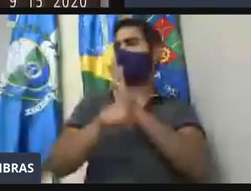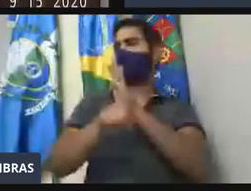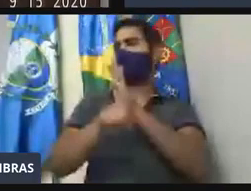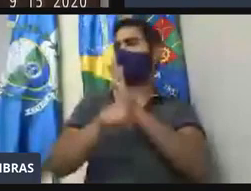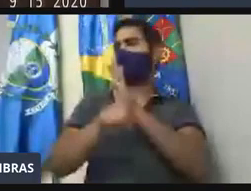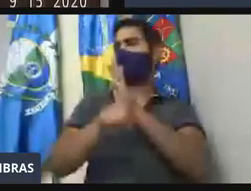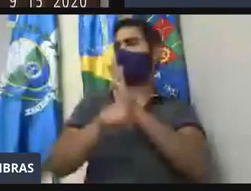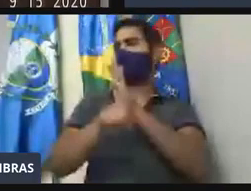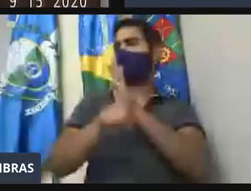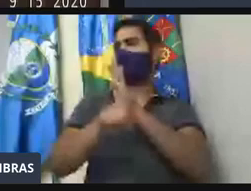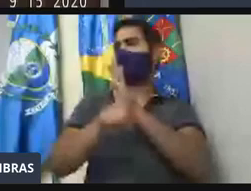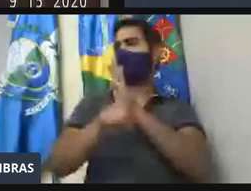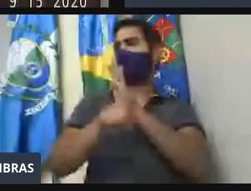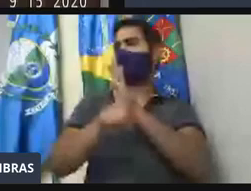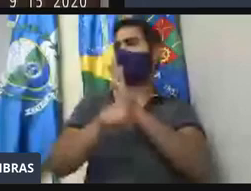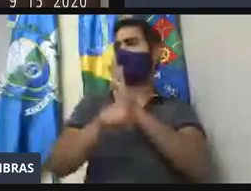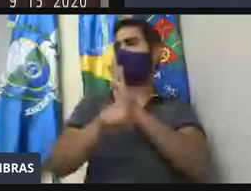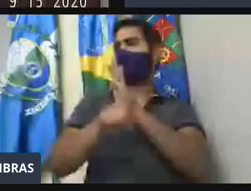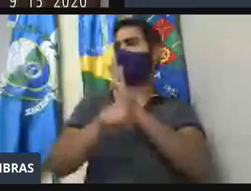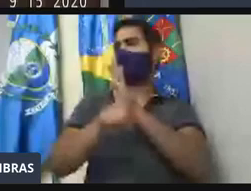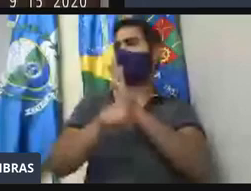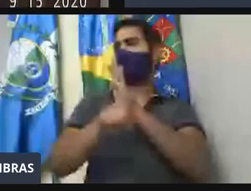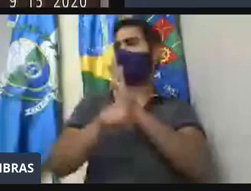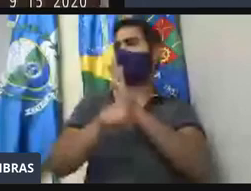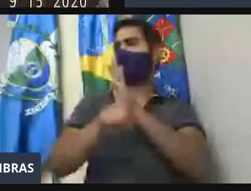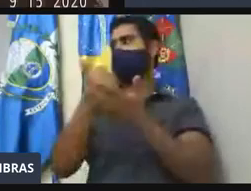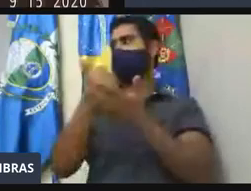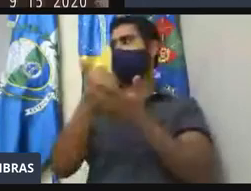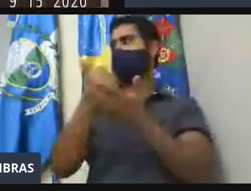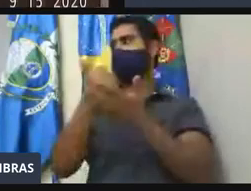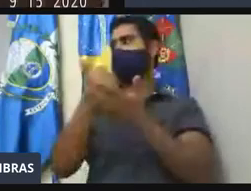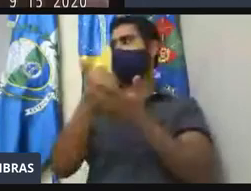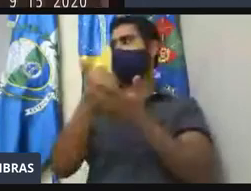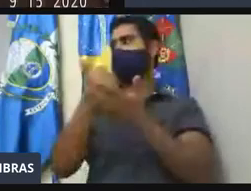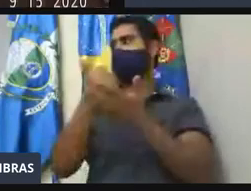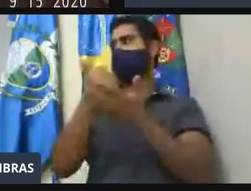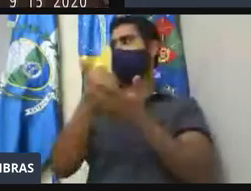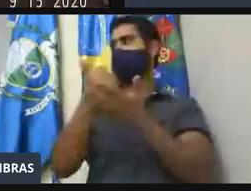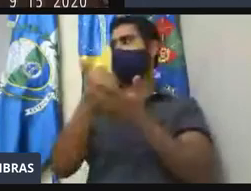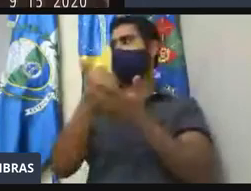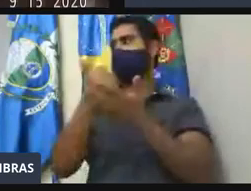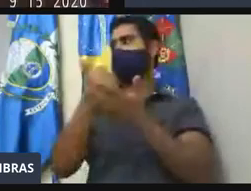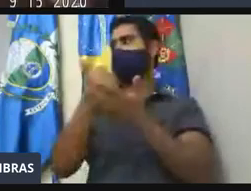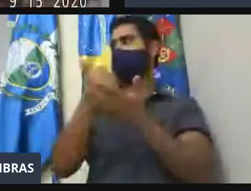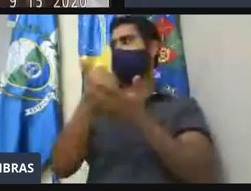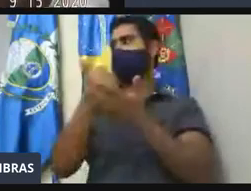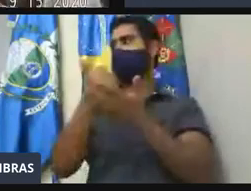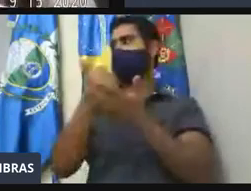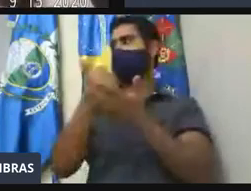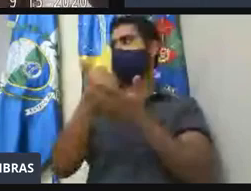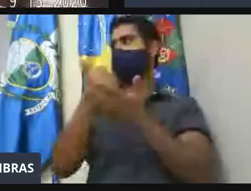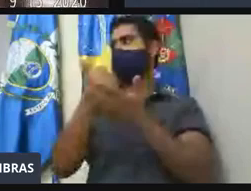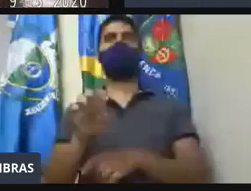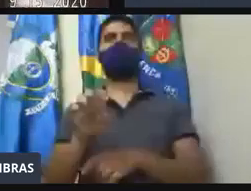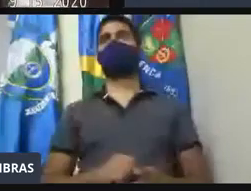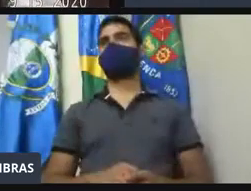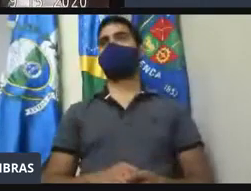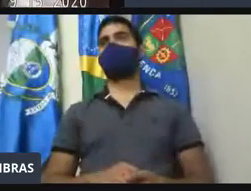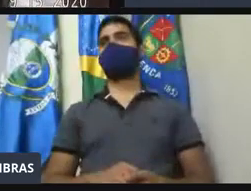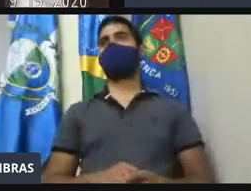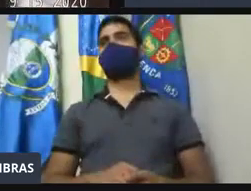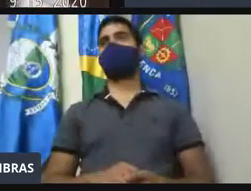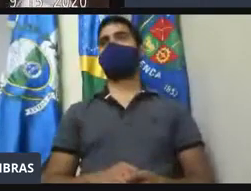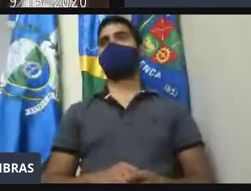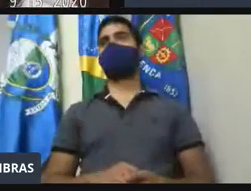presenciais e à distância. Denise de Jesus. Vereador, não te cortando sua palavra, conforme você falou aí, procura dar